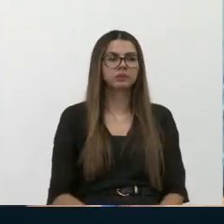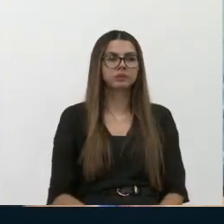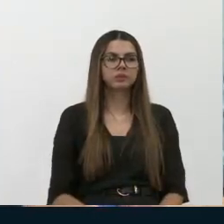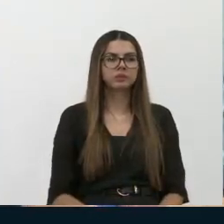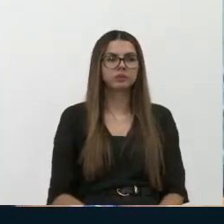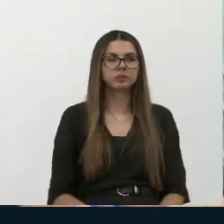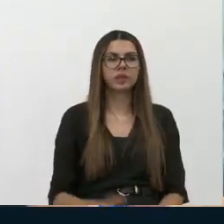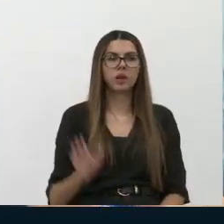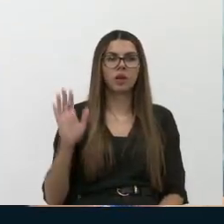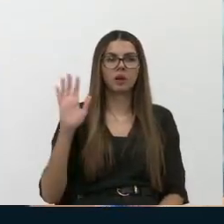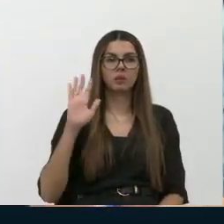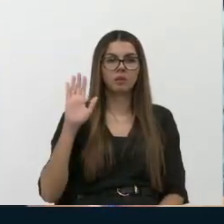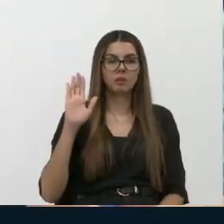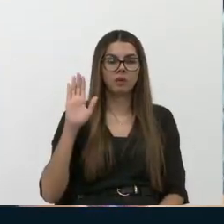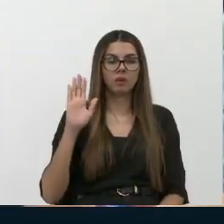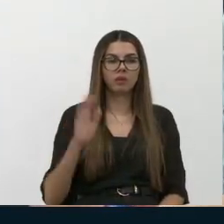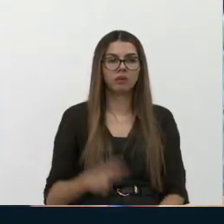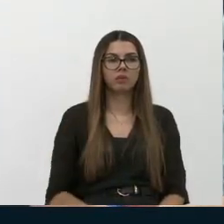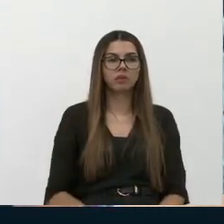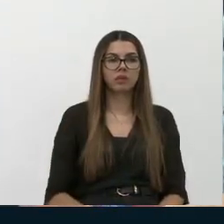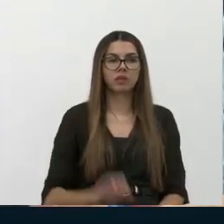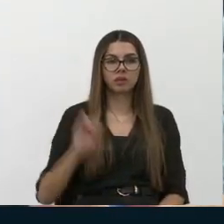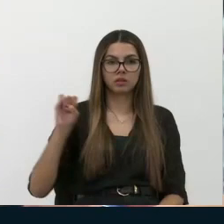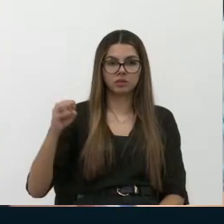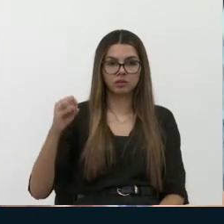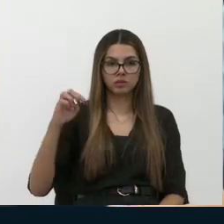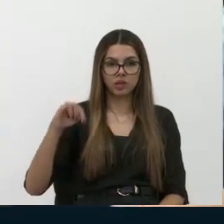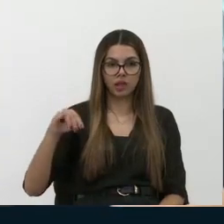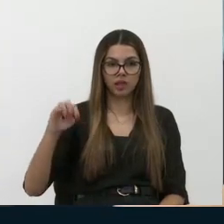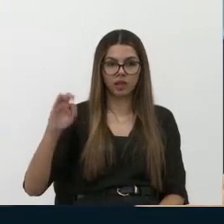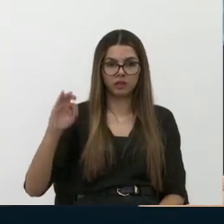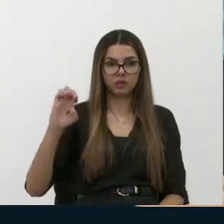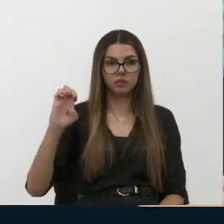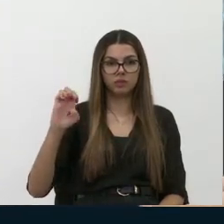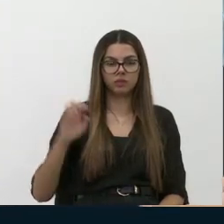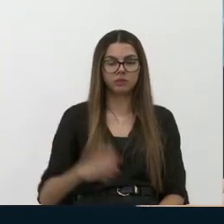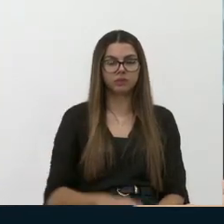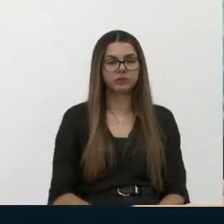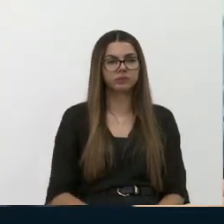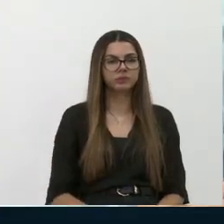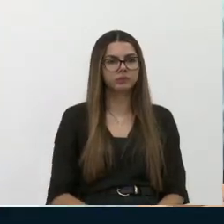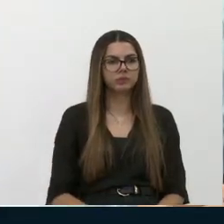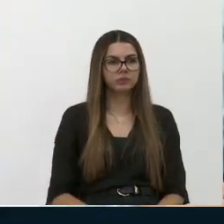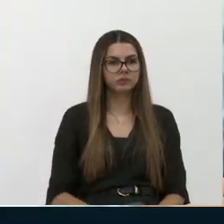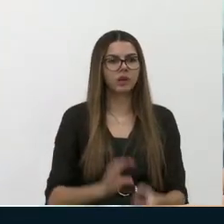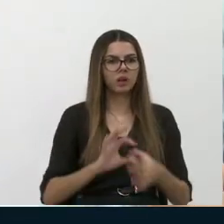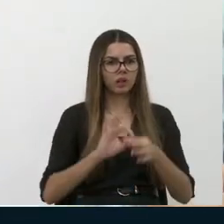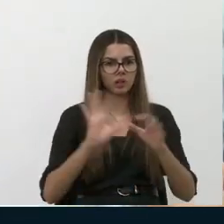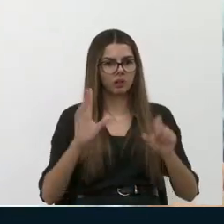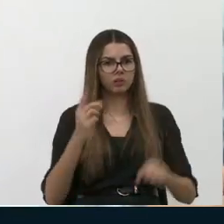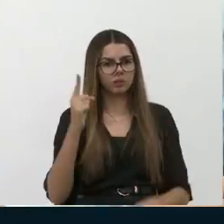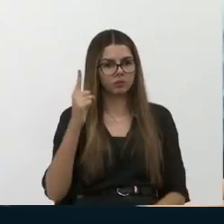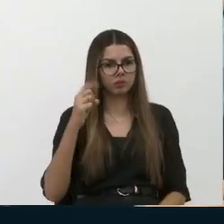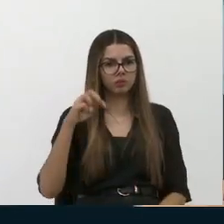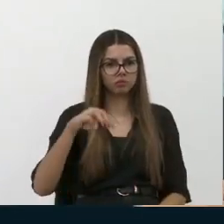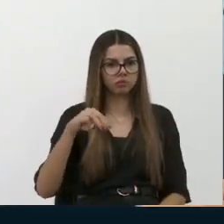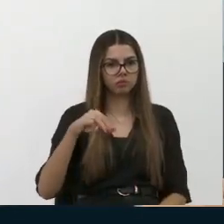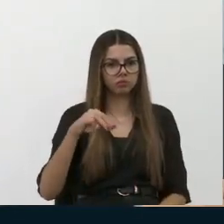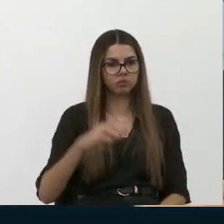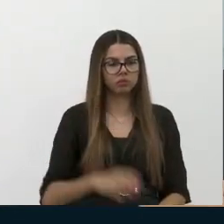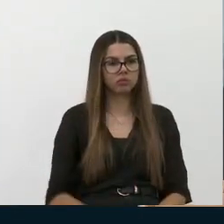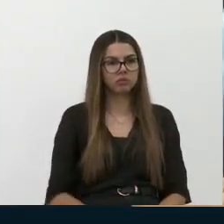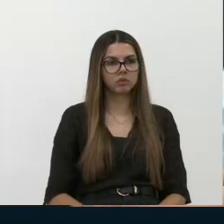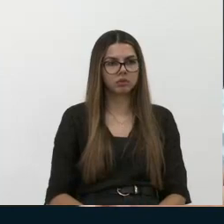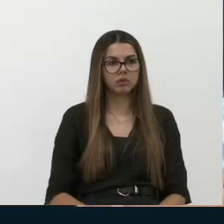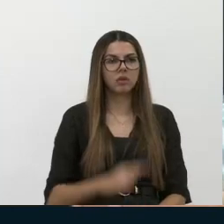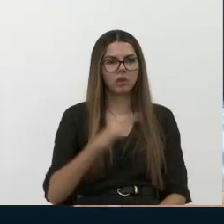Com a palavra... Garantindo a fala da vereadora Janete. Tem mais um minuto, vereadora. Tinha menos, mas